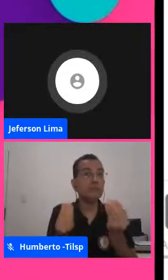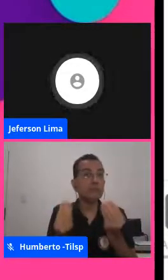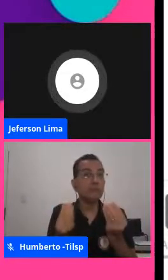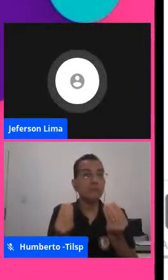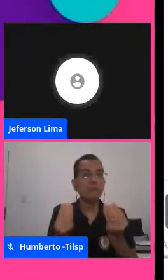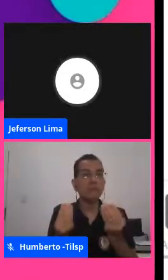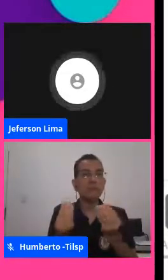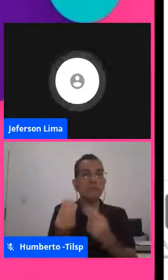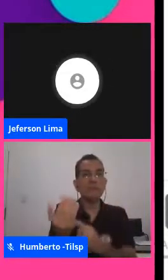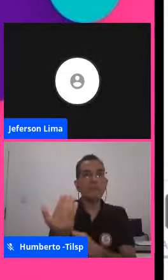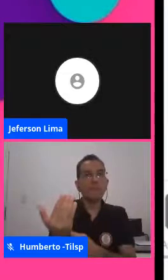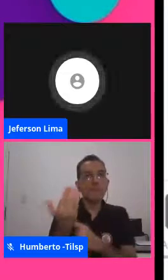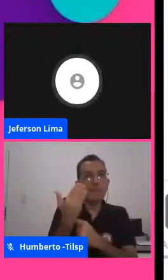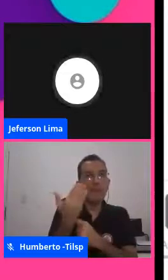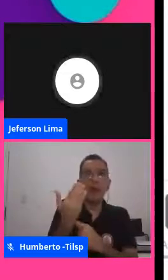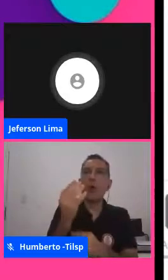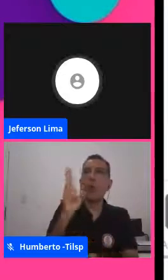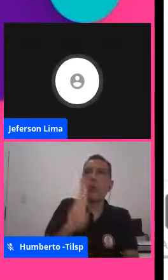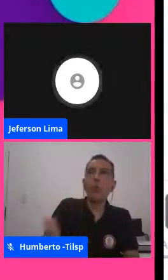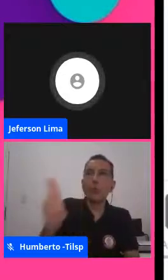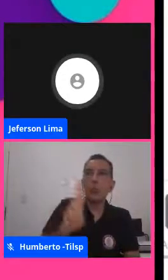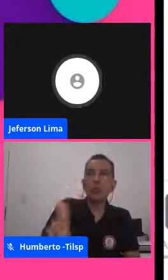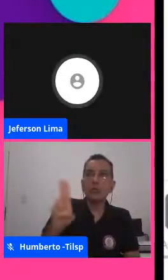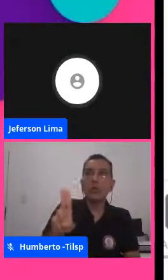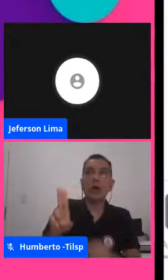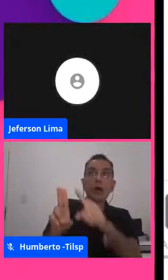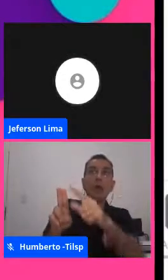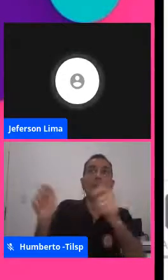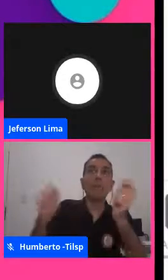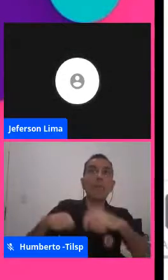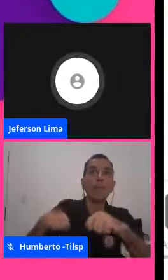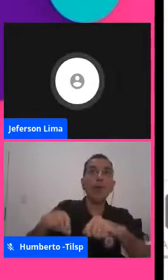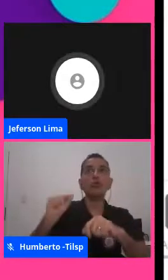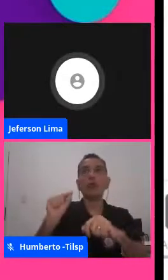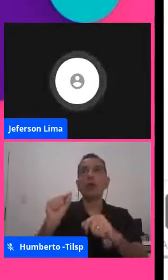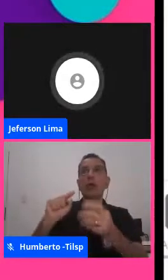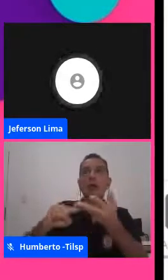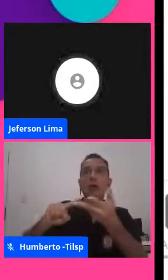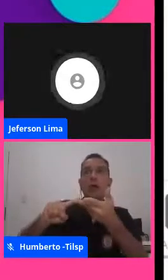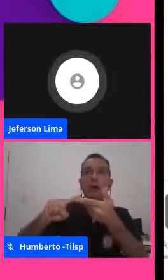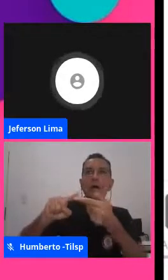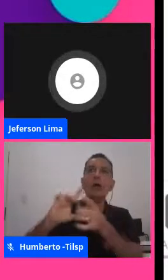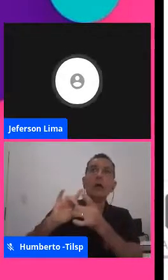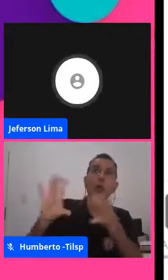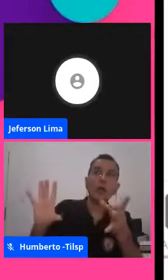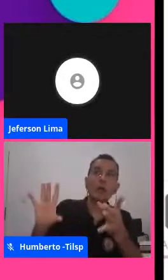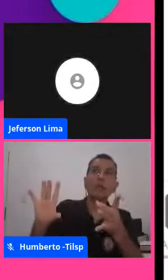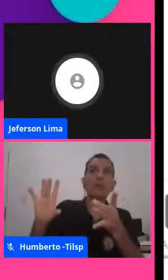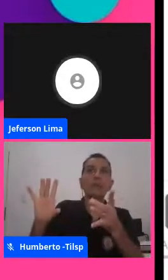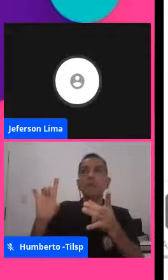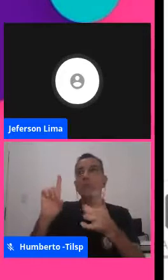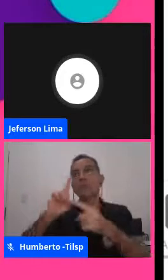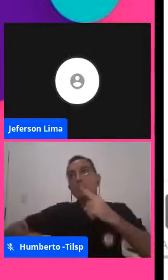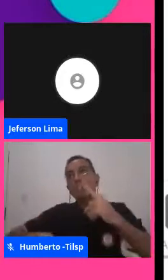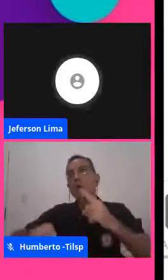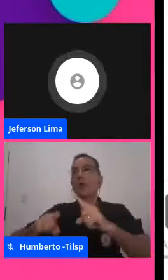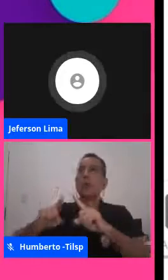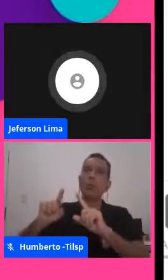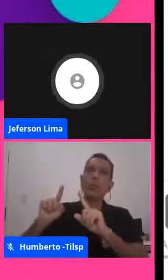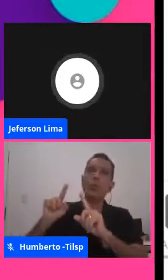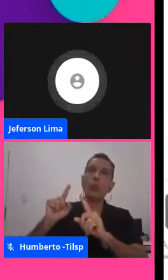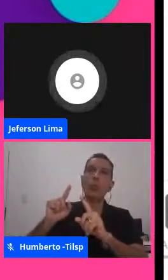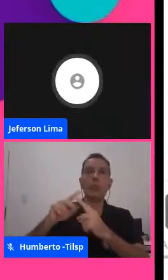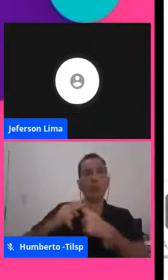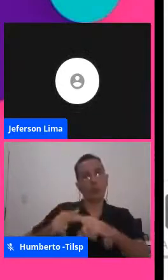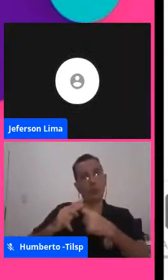qual é o meu usuário que está autenticado, se ele tem permissão para fazer aquilo ali, né, e criar soluções híbridas, onde a gente recebe o